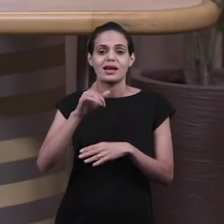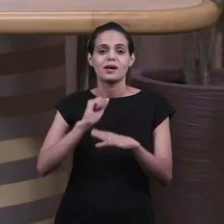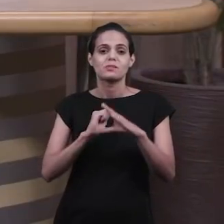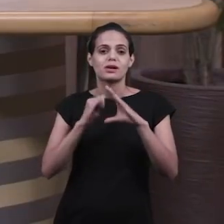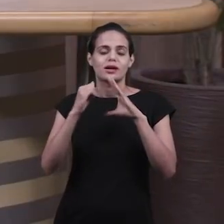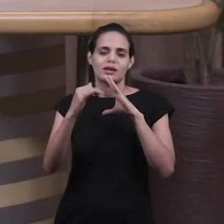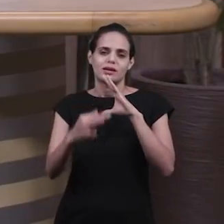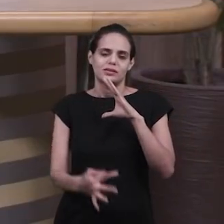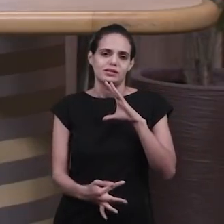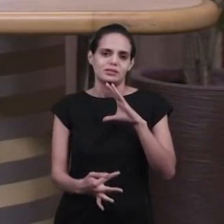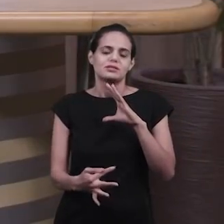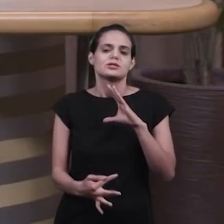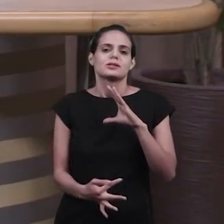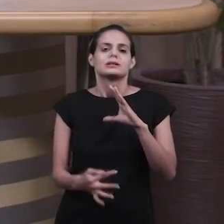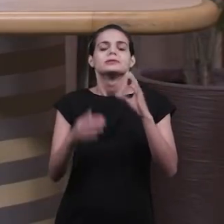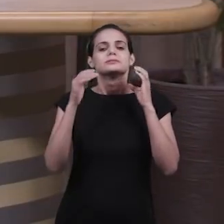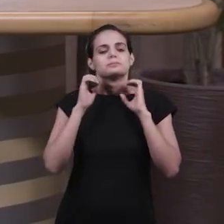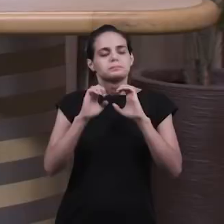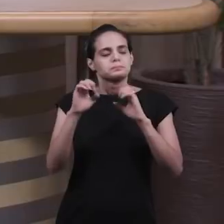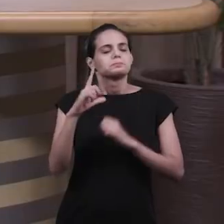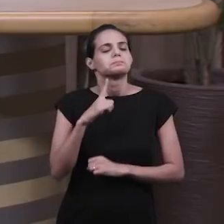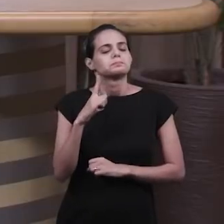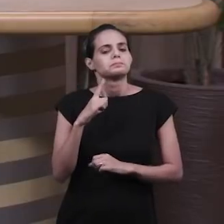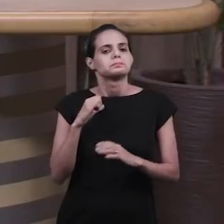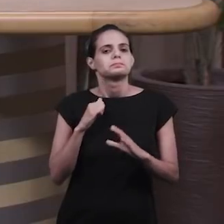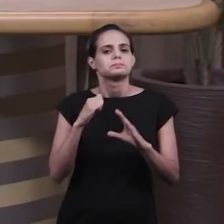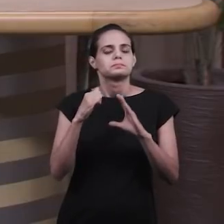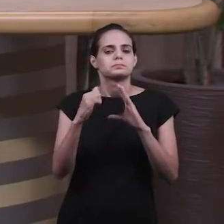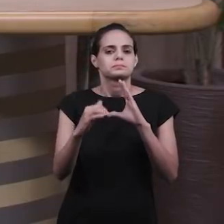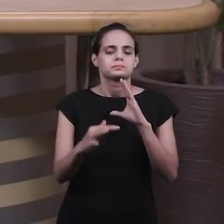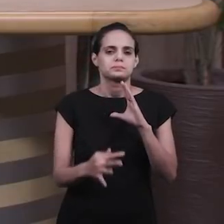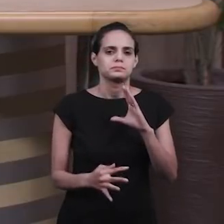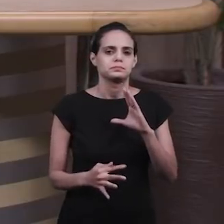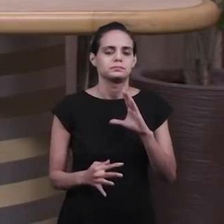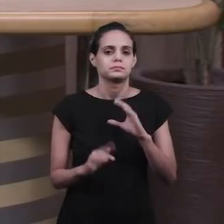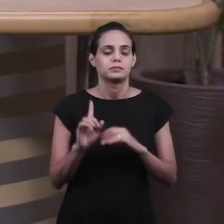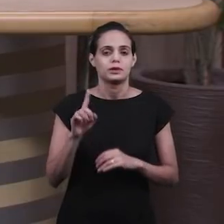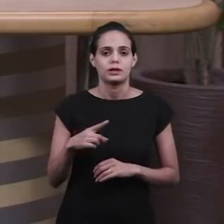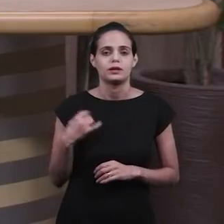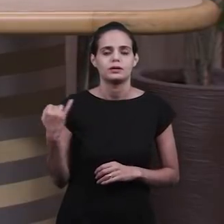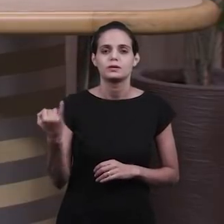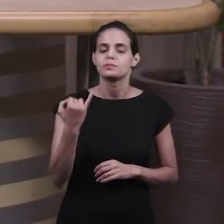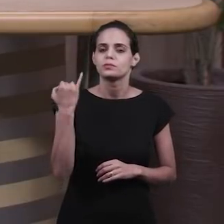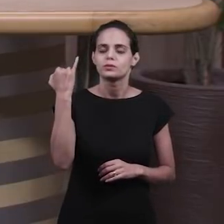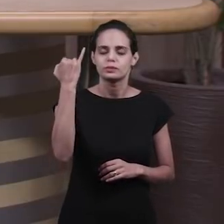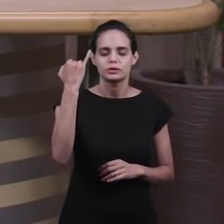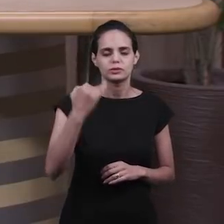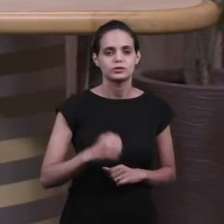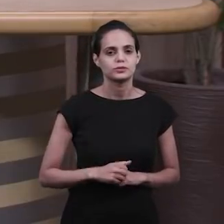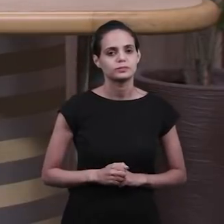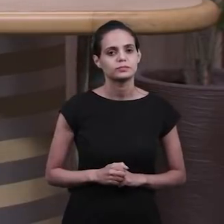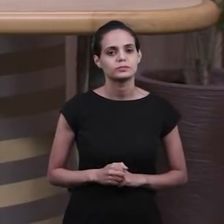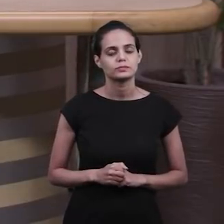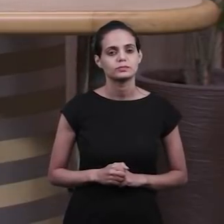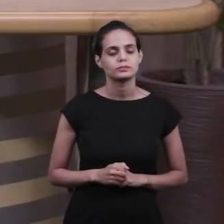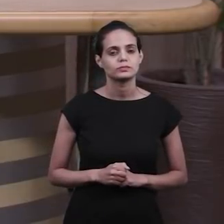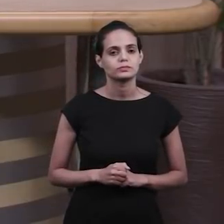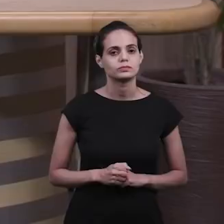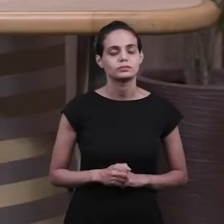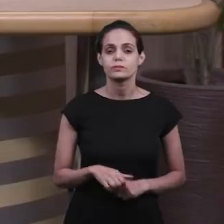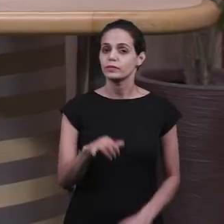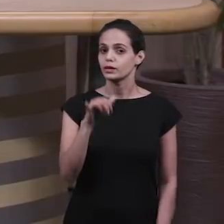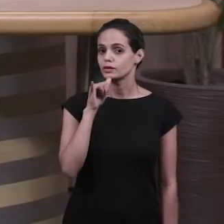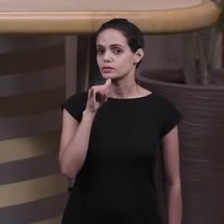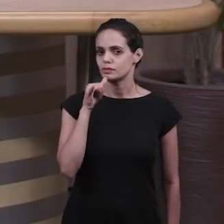evangelista tem esse tipo de característica, que é muito importante. Você pega o pastor, vou pegar um exemplo